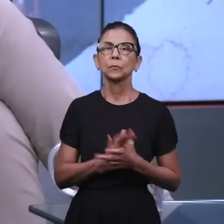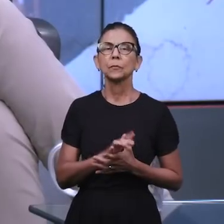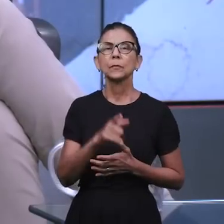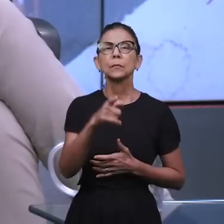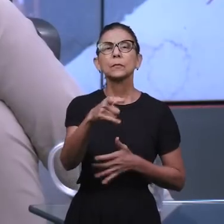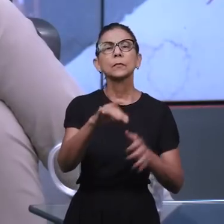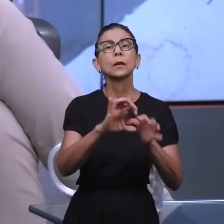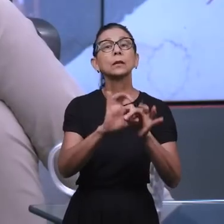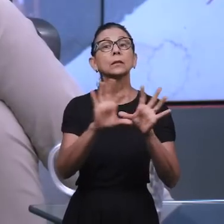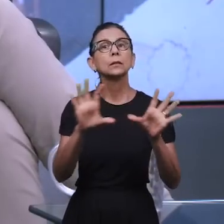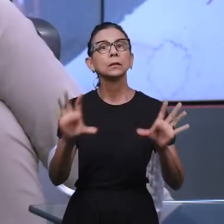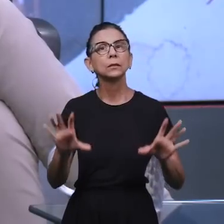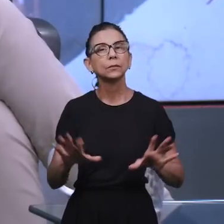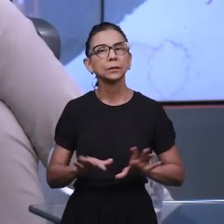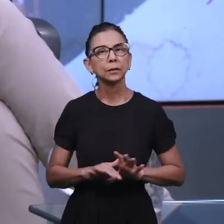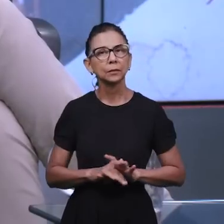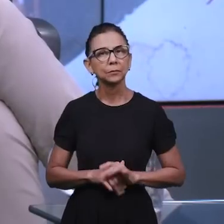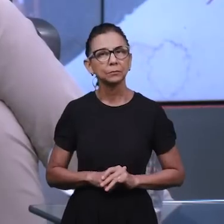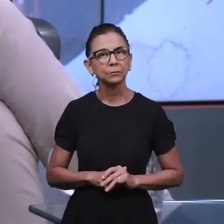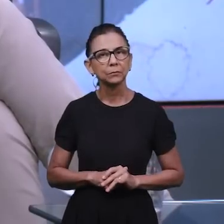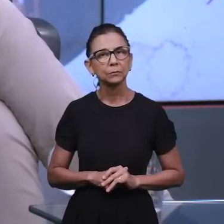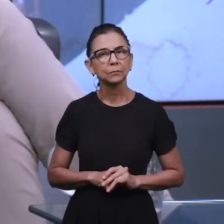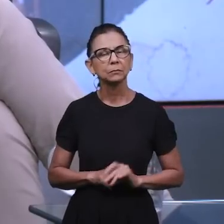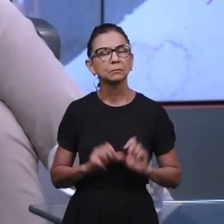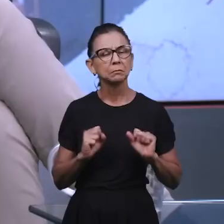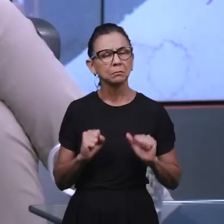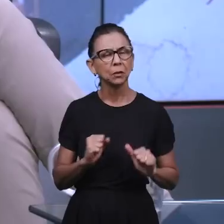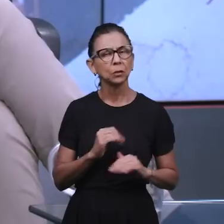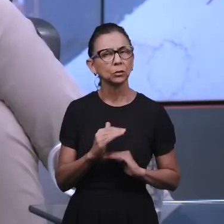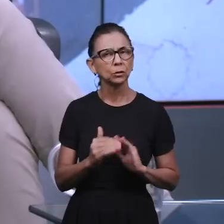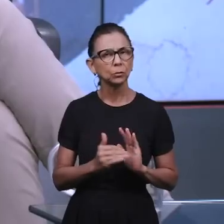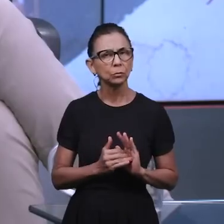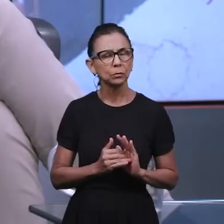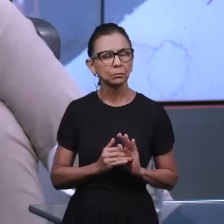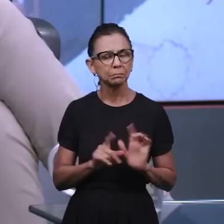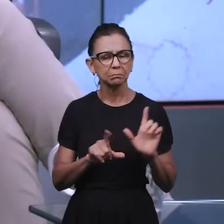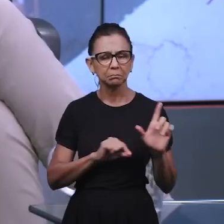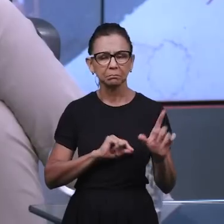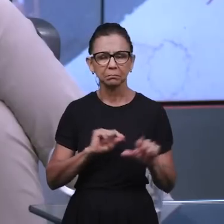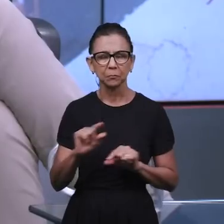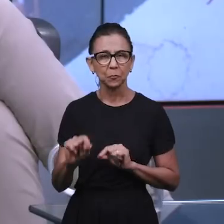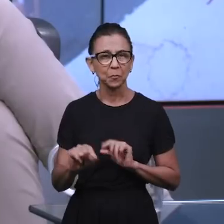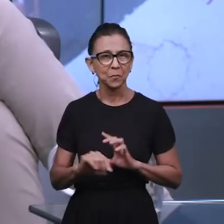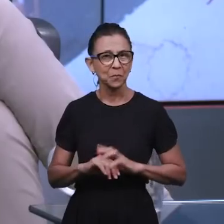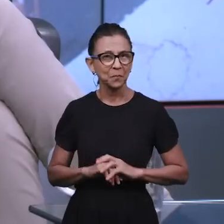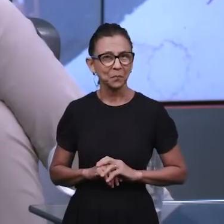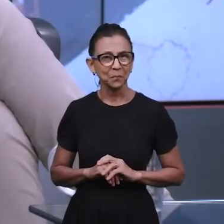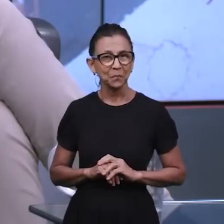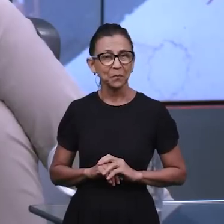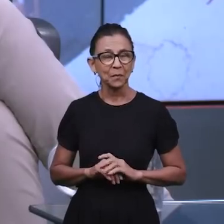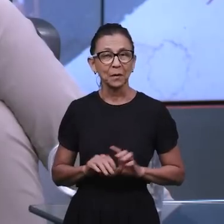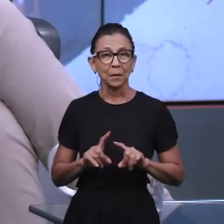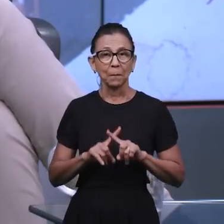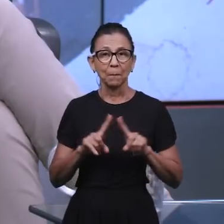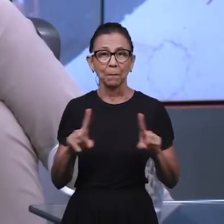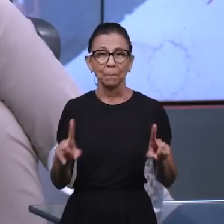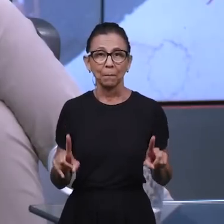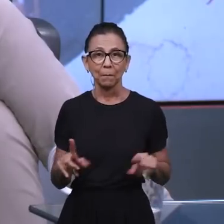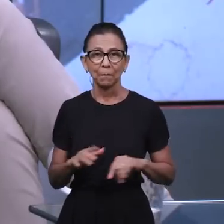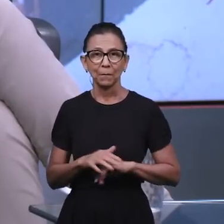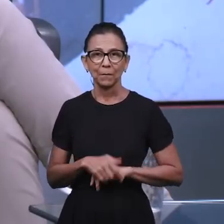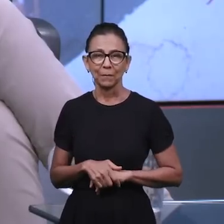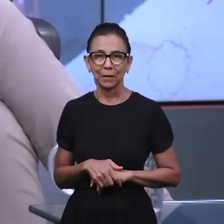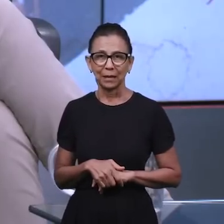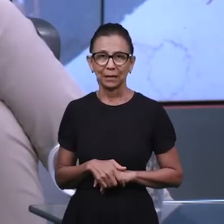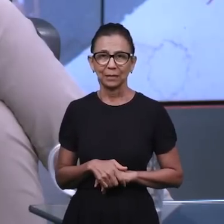só. Você é livre para fazer tudo aquilo que pode ser feito. Você